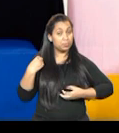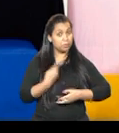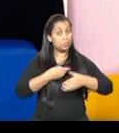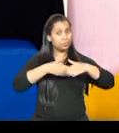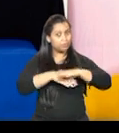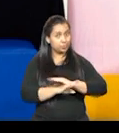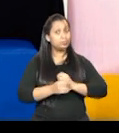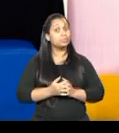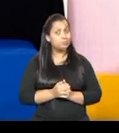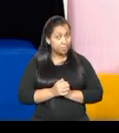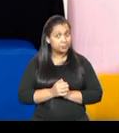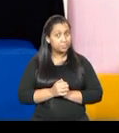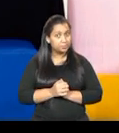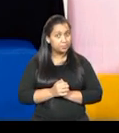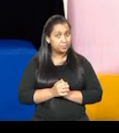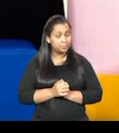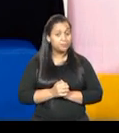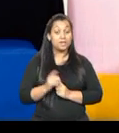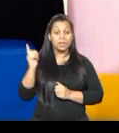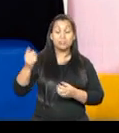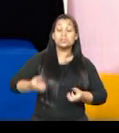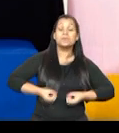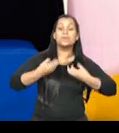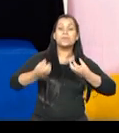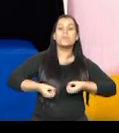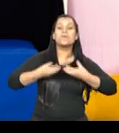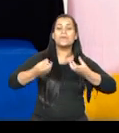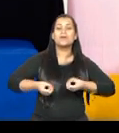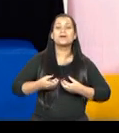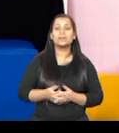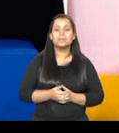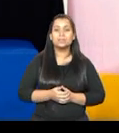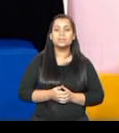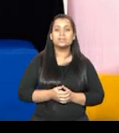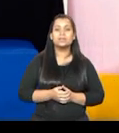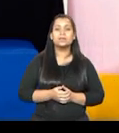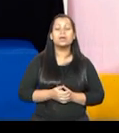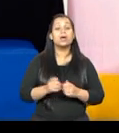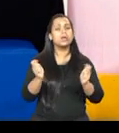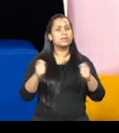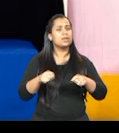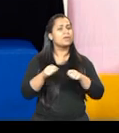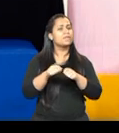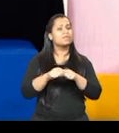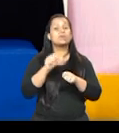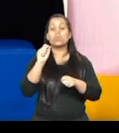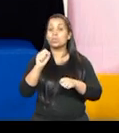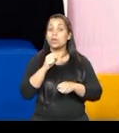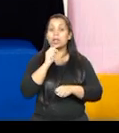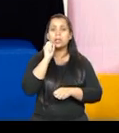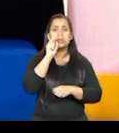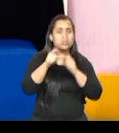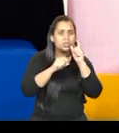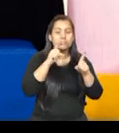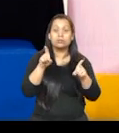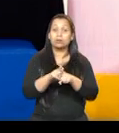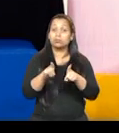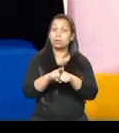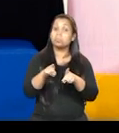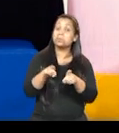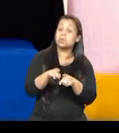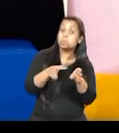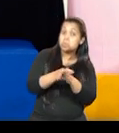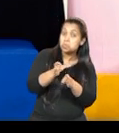acostumado? E esse tipo de poesia pode ser feita recheada de críticas, sugestões e